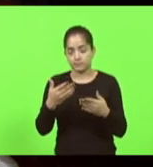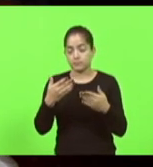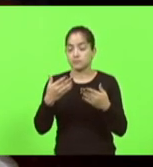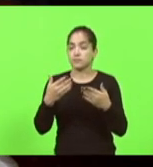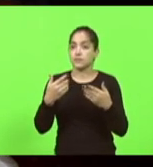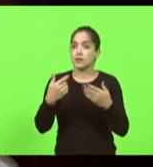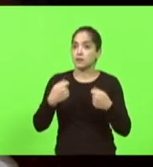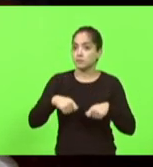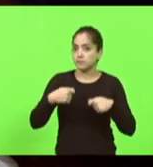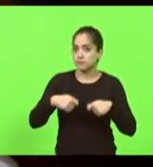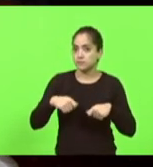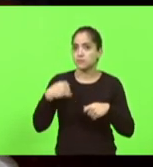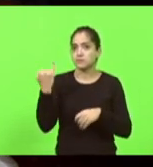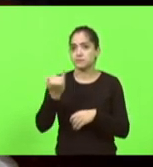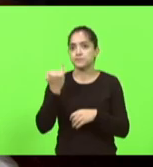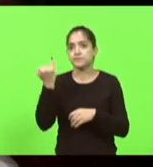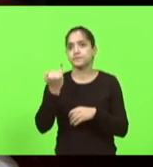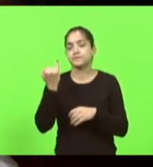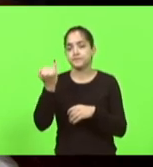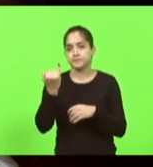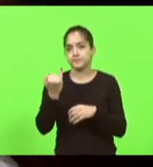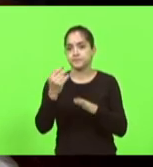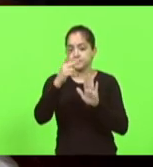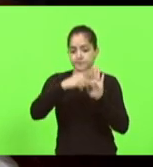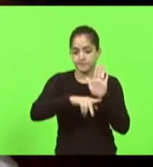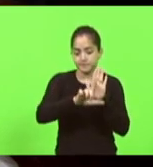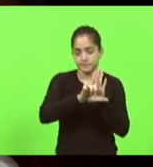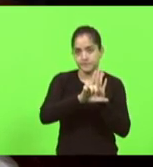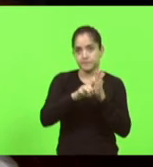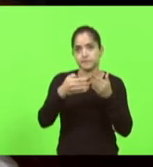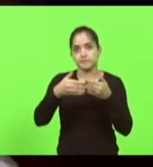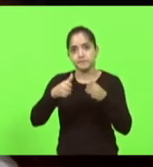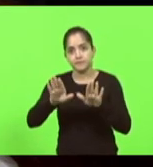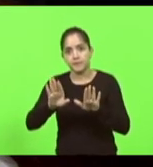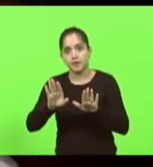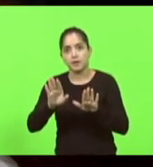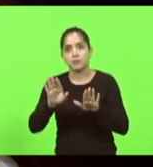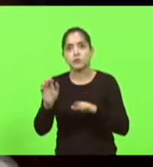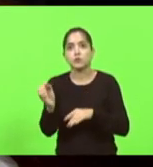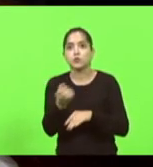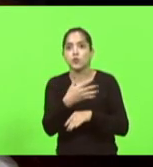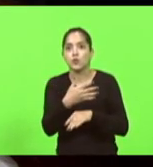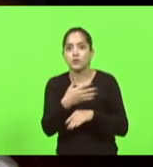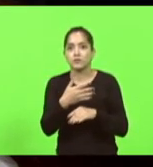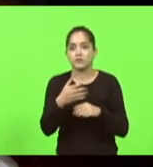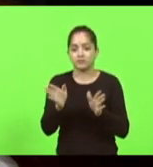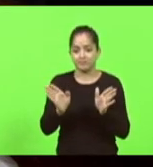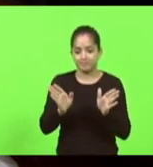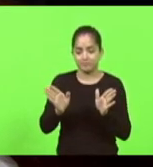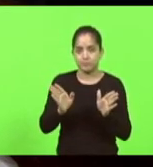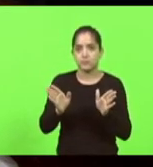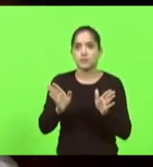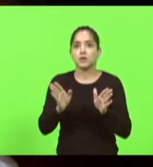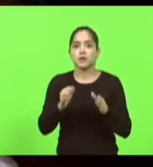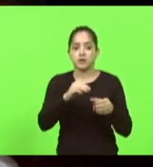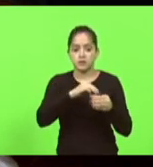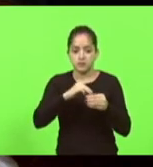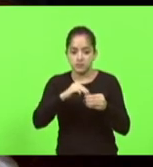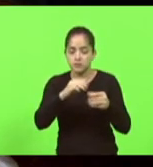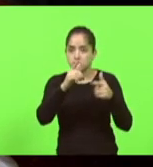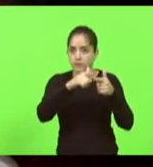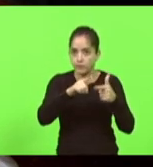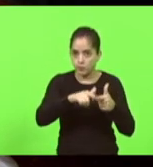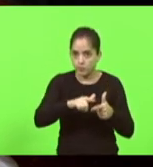desse projeto de lei, que abre prazo novo para aqueles municípios que estavam em calamidade, inspirou o